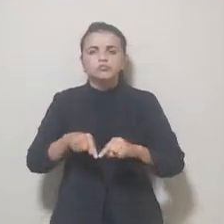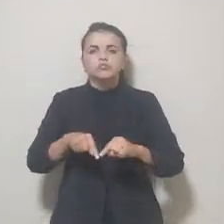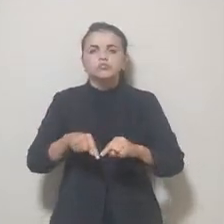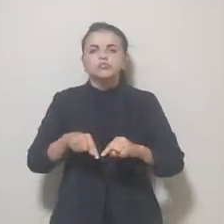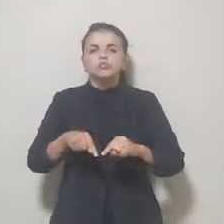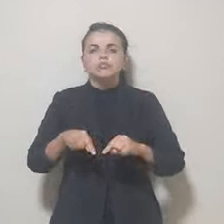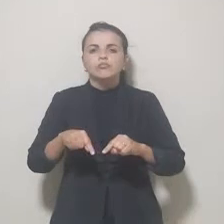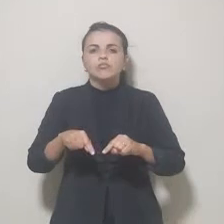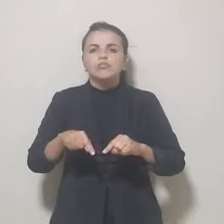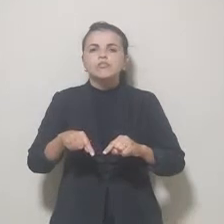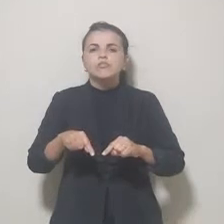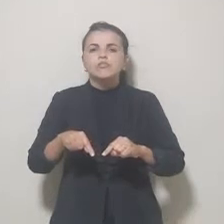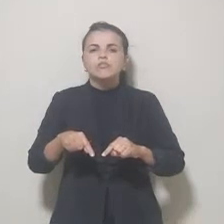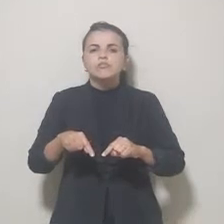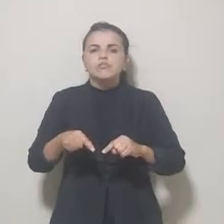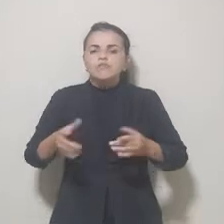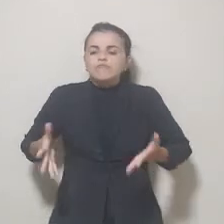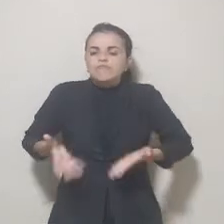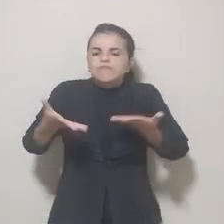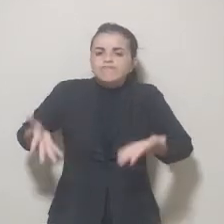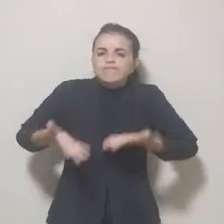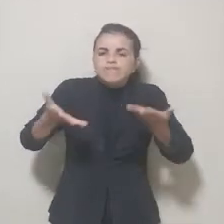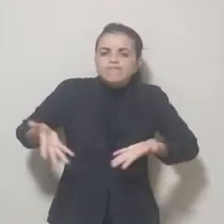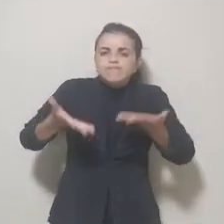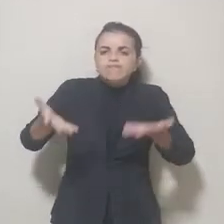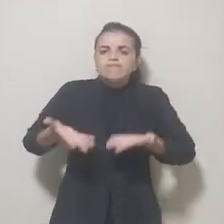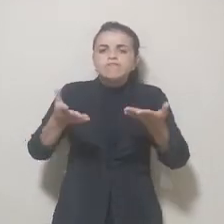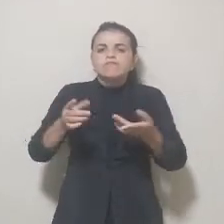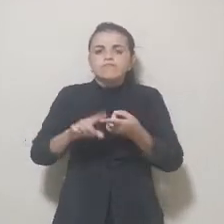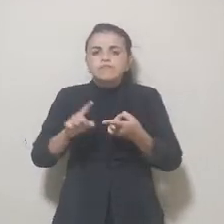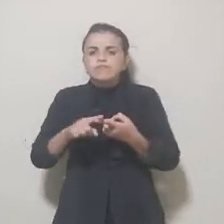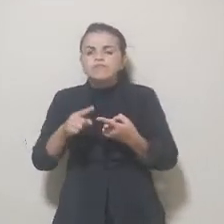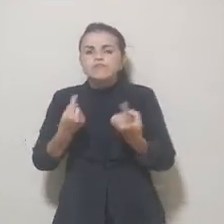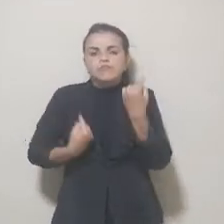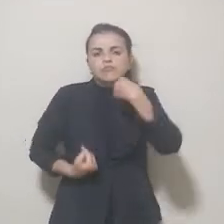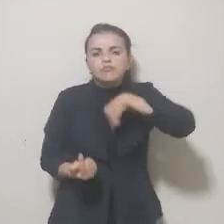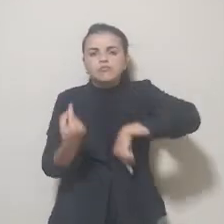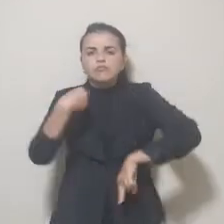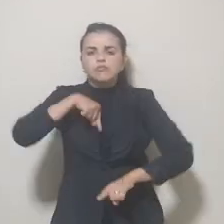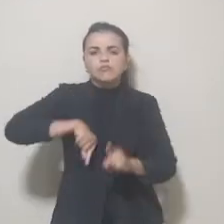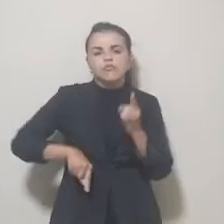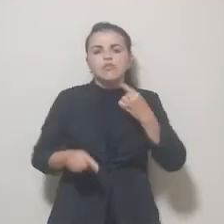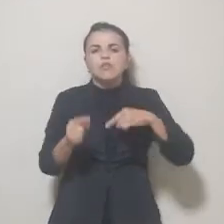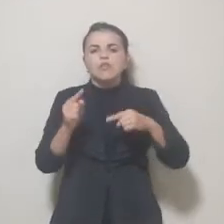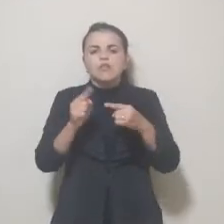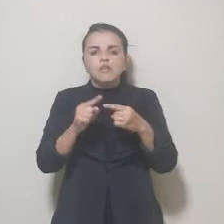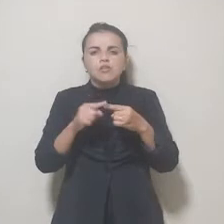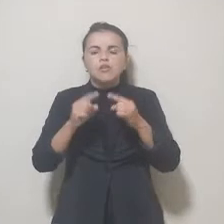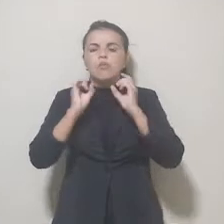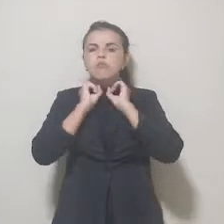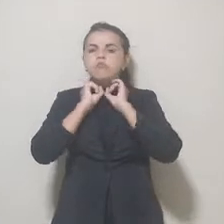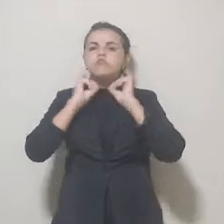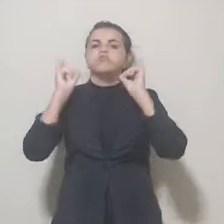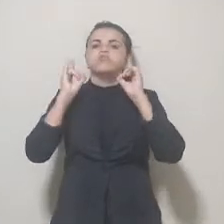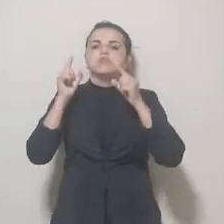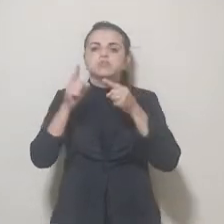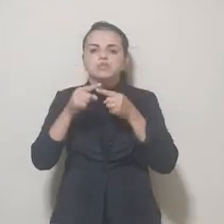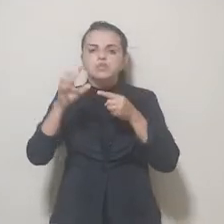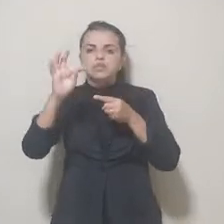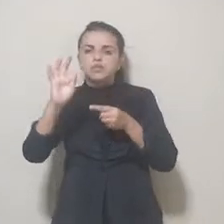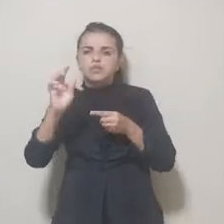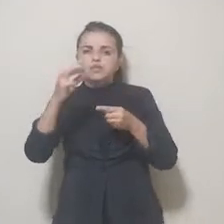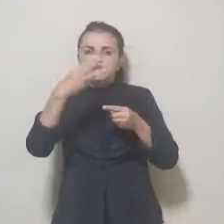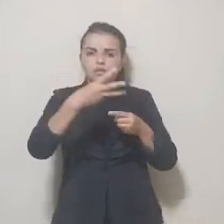é estimulado, ele é controlado através entre outros fatores desses hormônios, como é o caso da T3 e T4, que tem